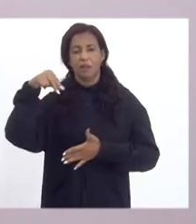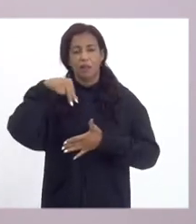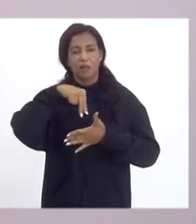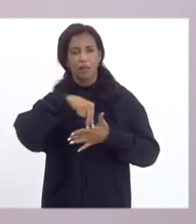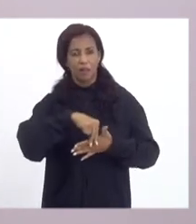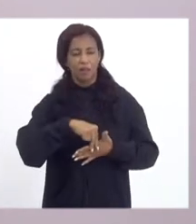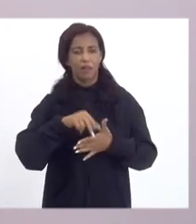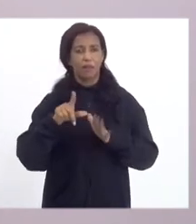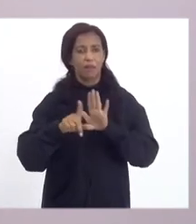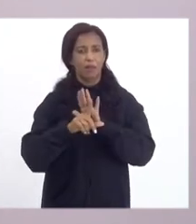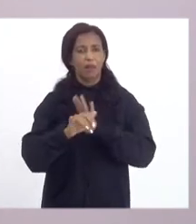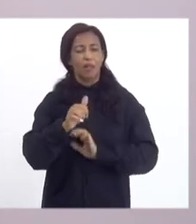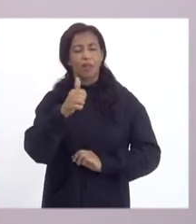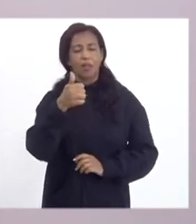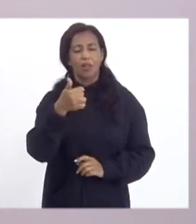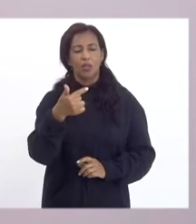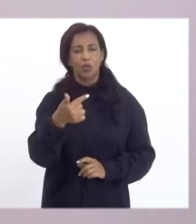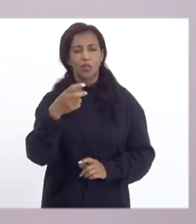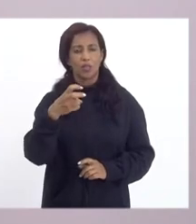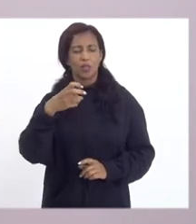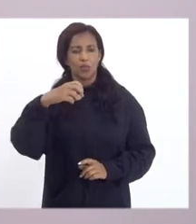ao projeto de lei